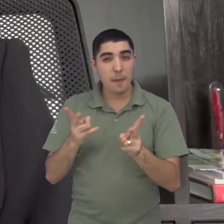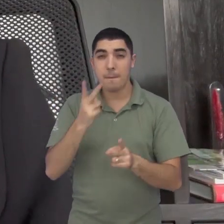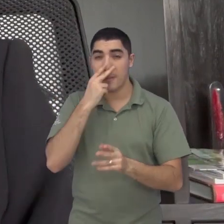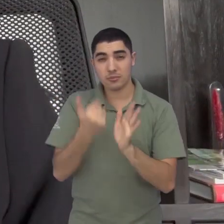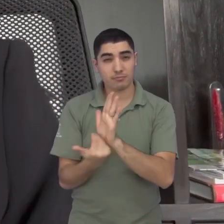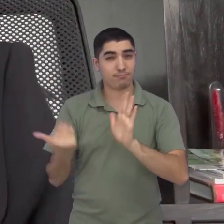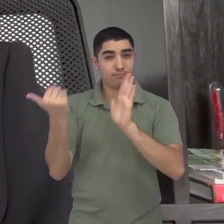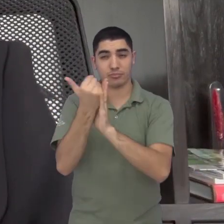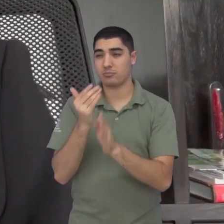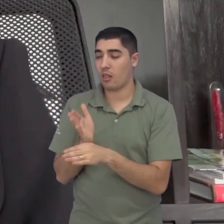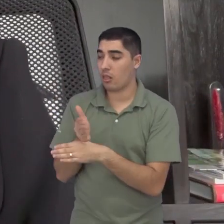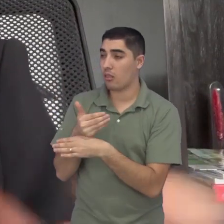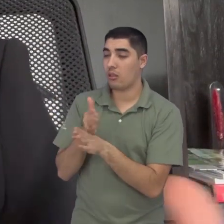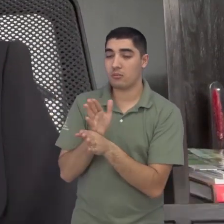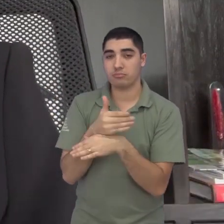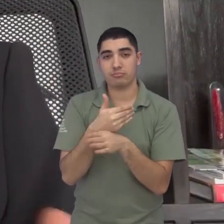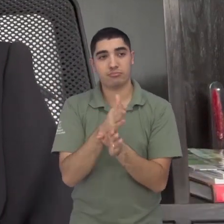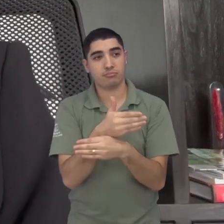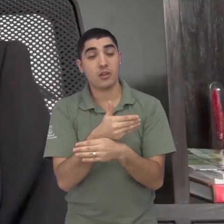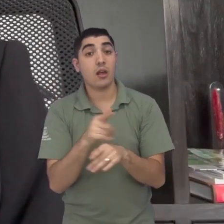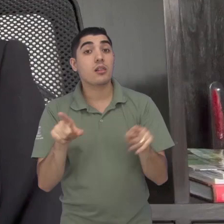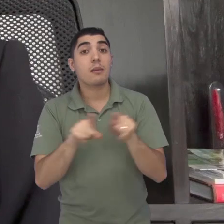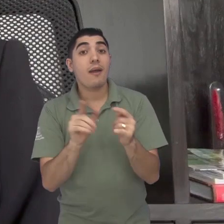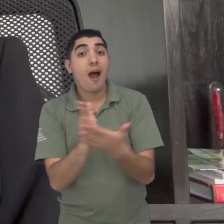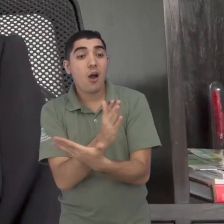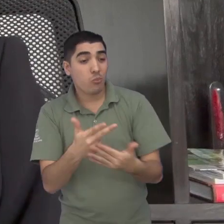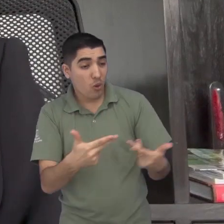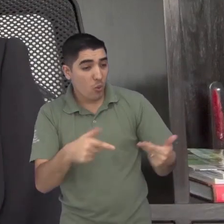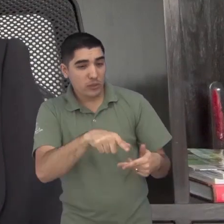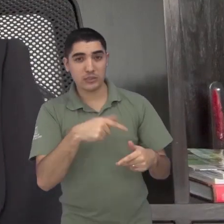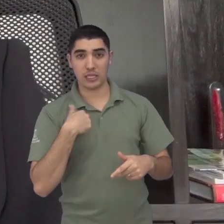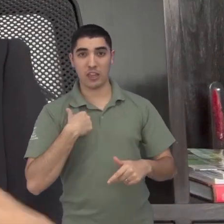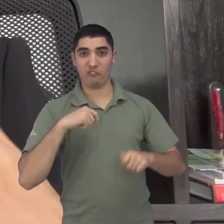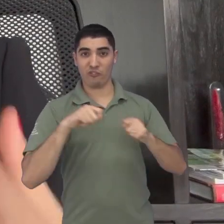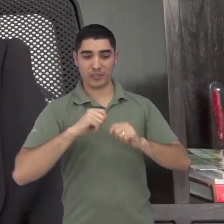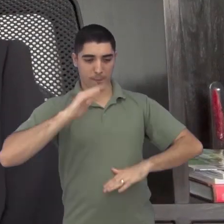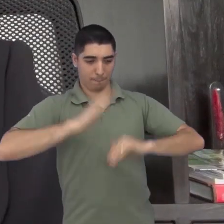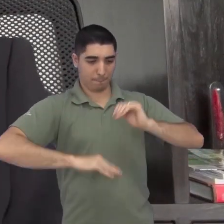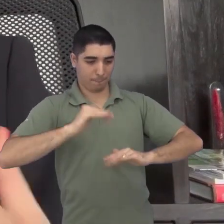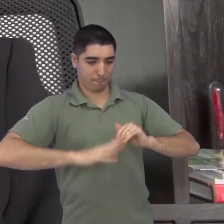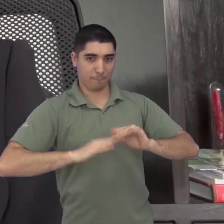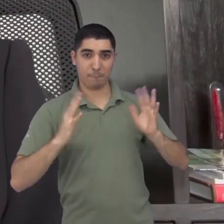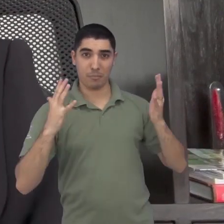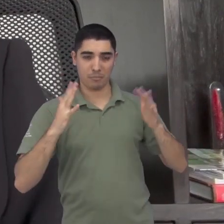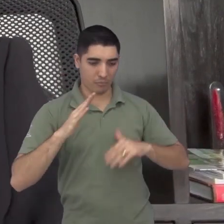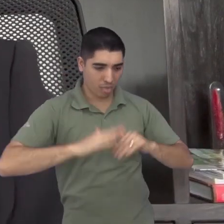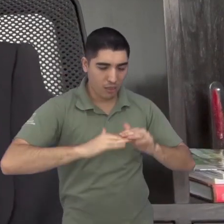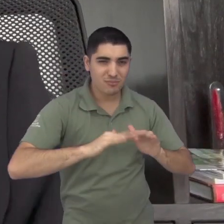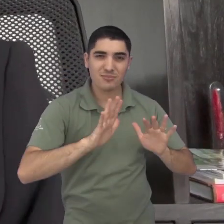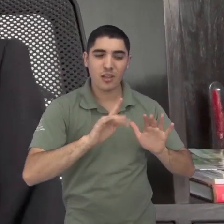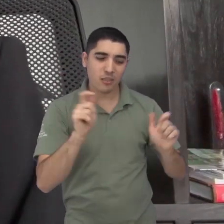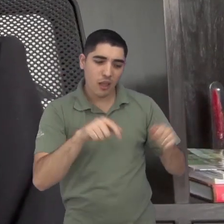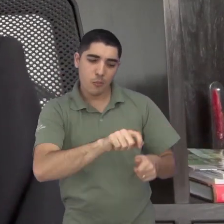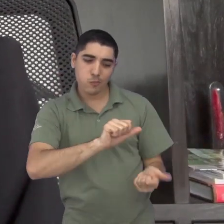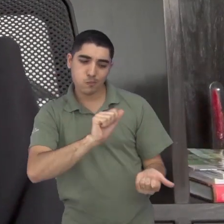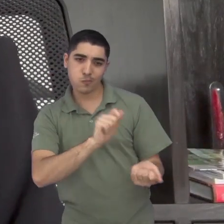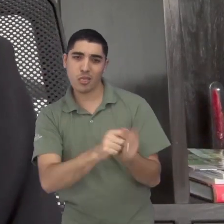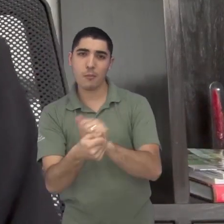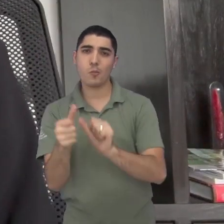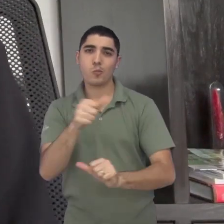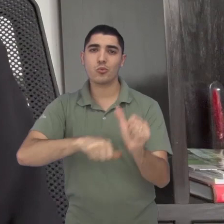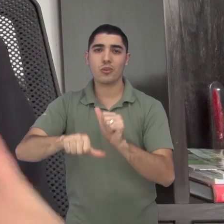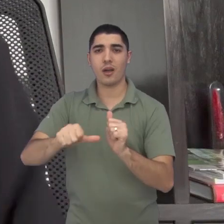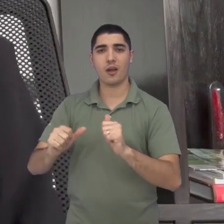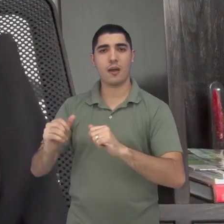gente tem processos manuais que podiam ser automatizados, a gente tem aí uma demanda por estar 24 horas quase respondendo